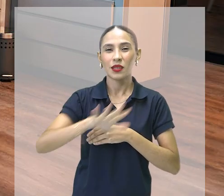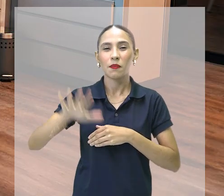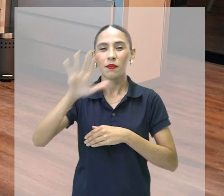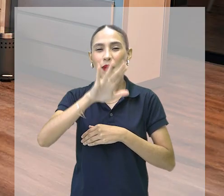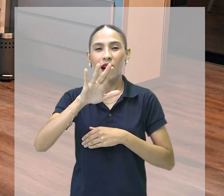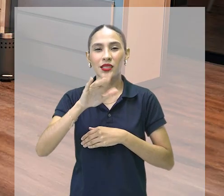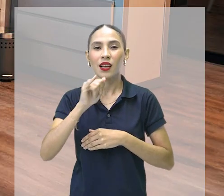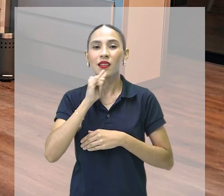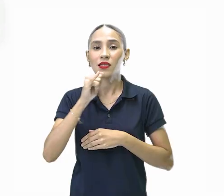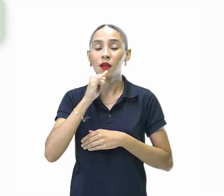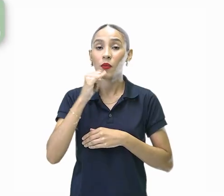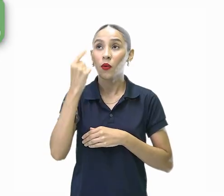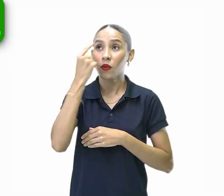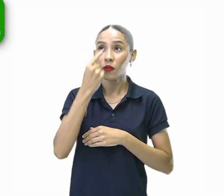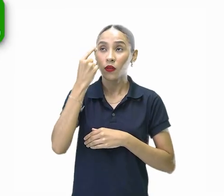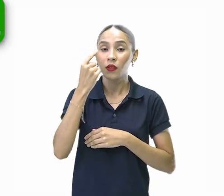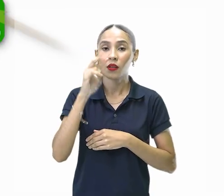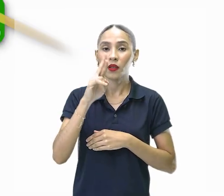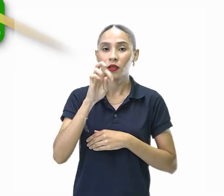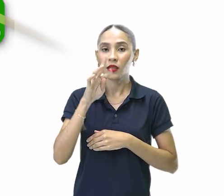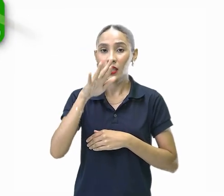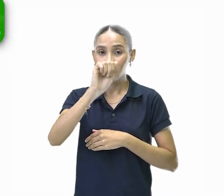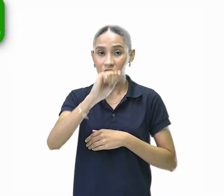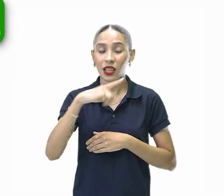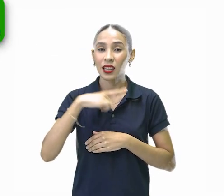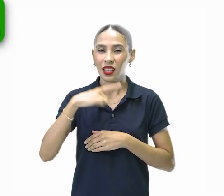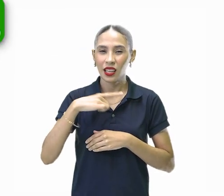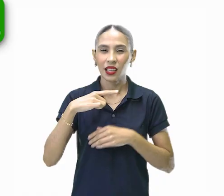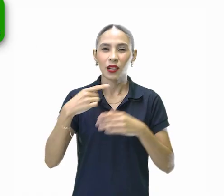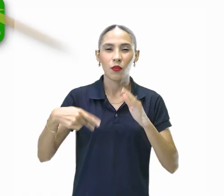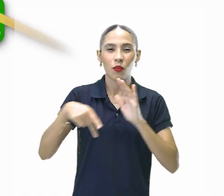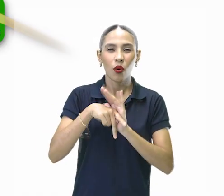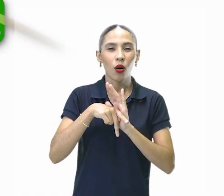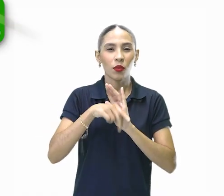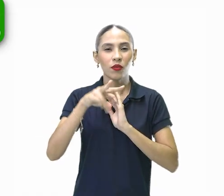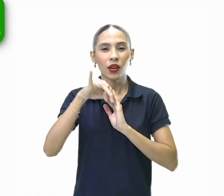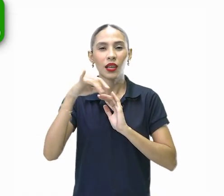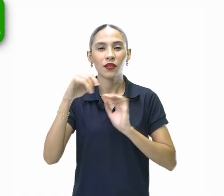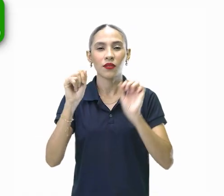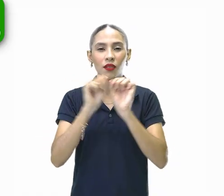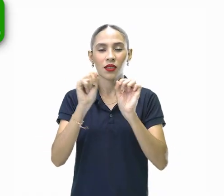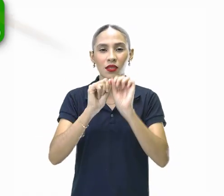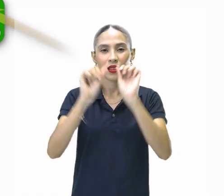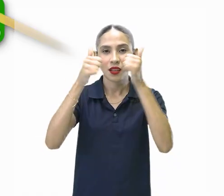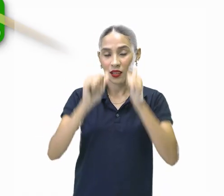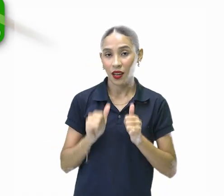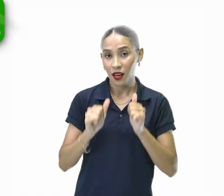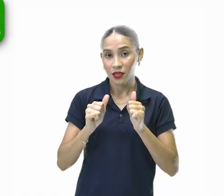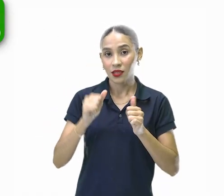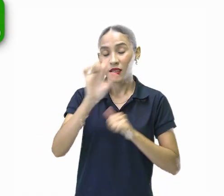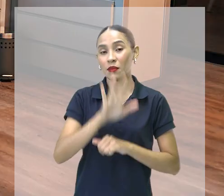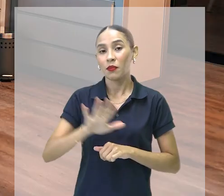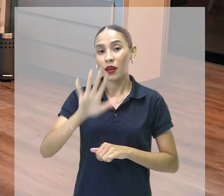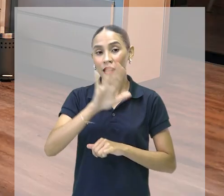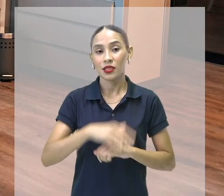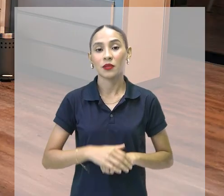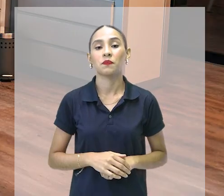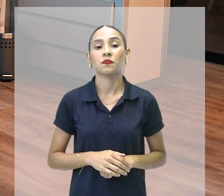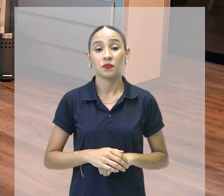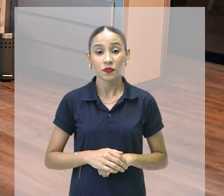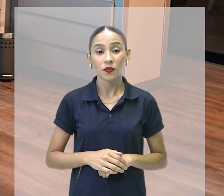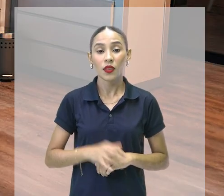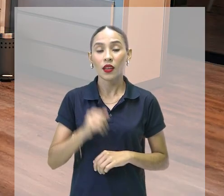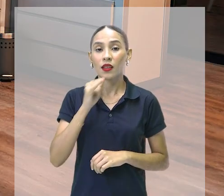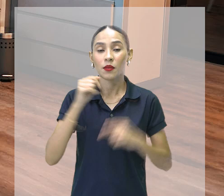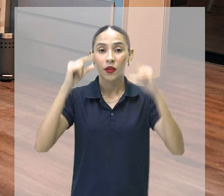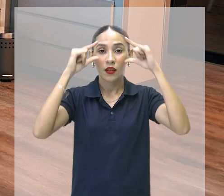sobre a retina, e a retina tem o nervo óptico que faz essa leitura, né, da imagem. O